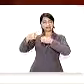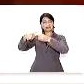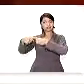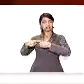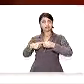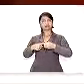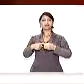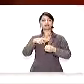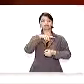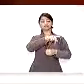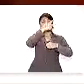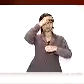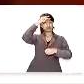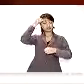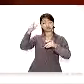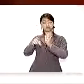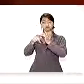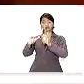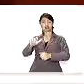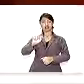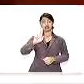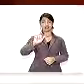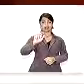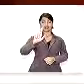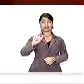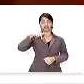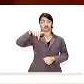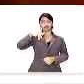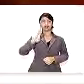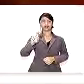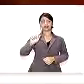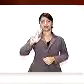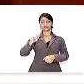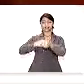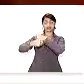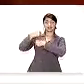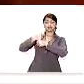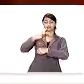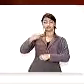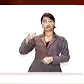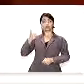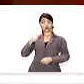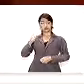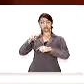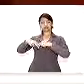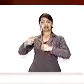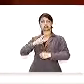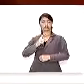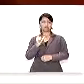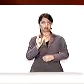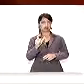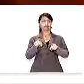uan Prefeitura do Município de Araraquara no exercício de 2011 em razão de convênio objetivando a